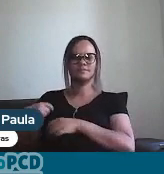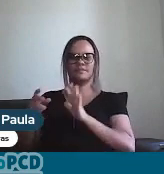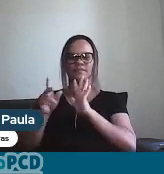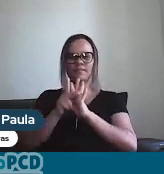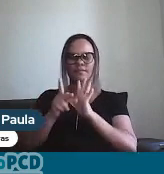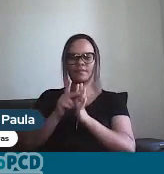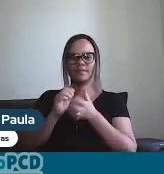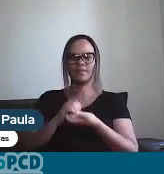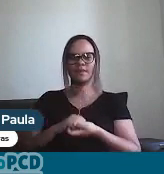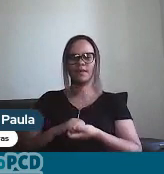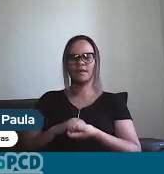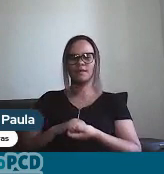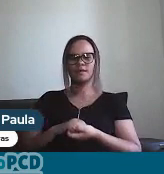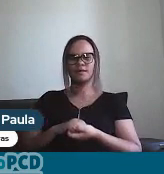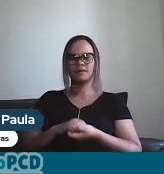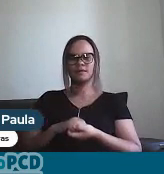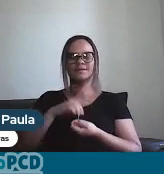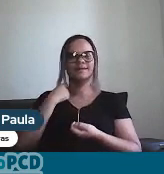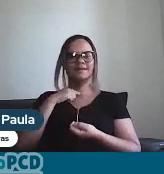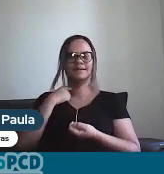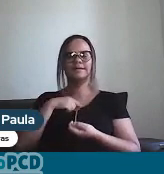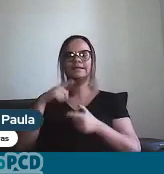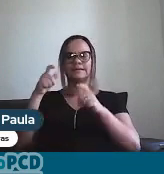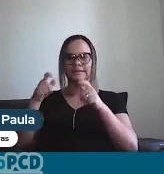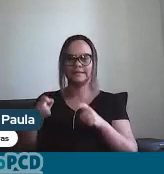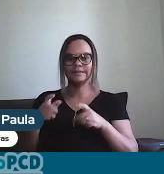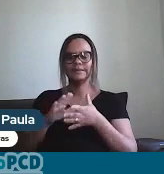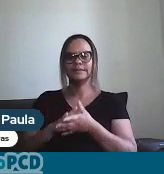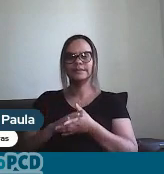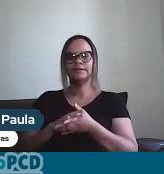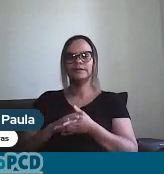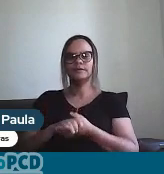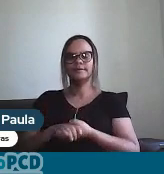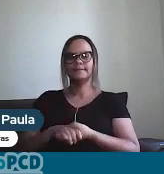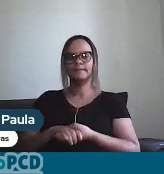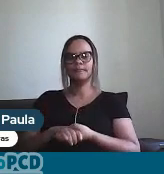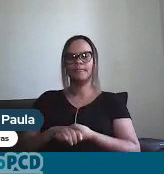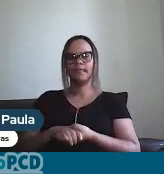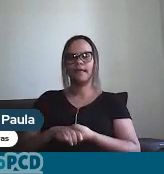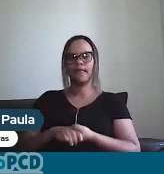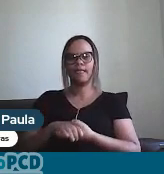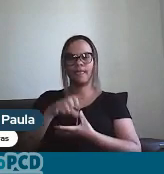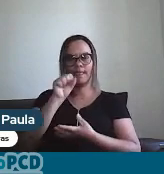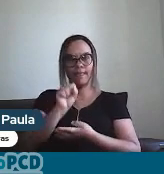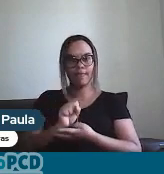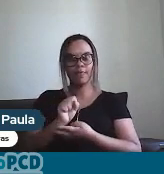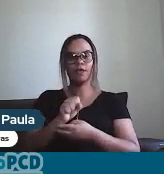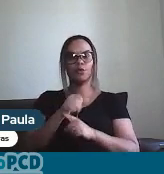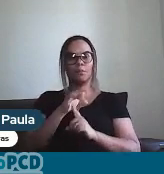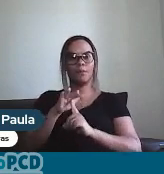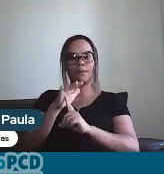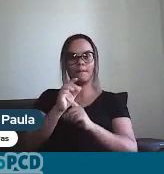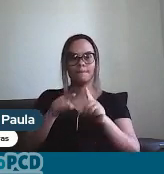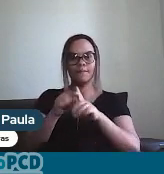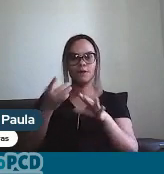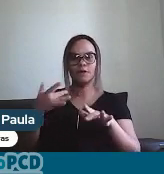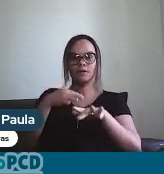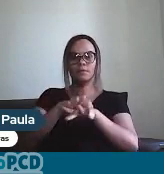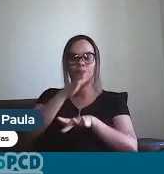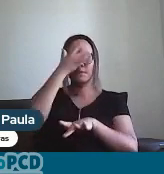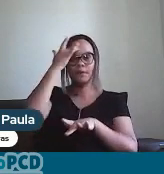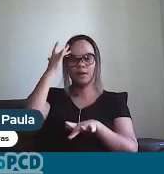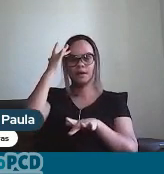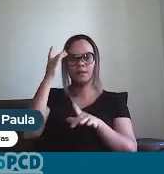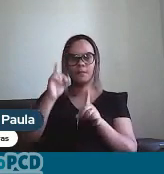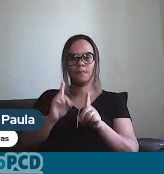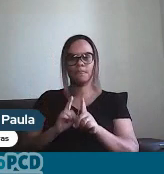aqui em Belo Horizonte, que já vem inspirado num outro lá, do Rio Grande do Sul, de Porto Alegre, que é de inclusão dessas pessoas com as